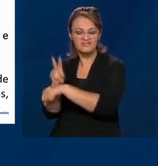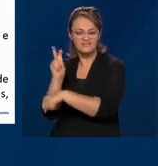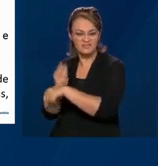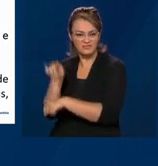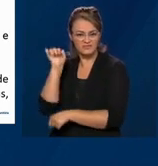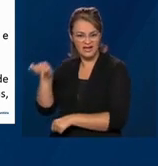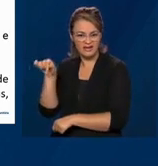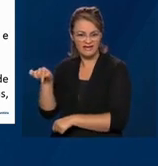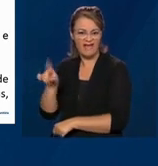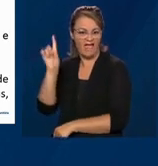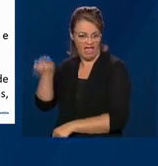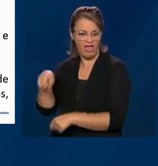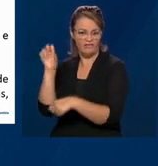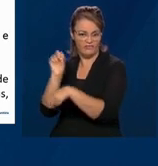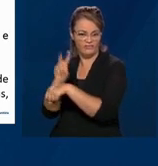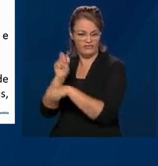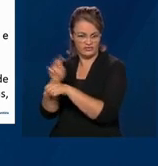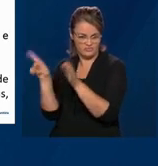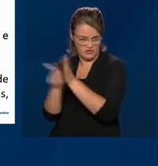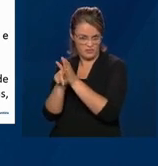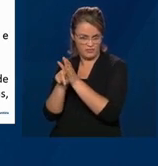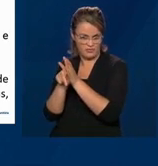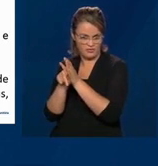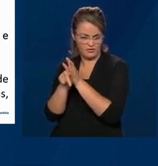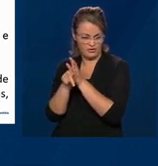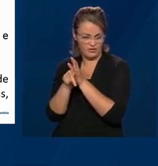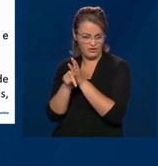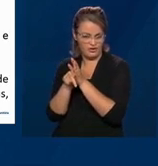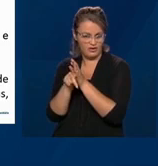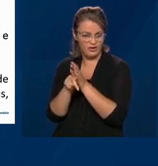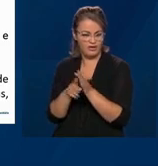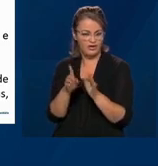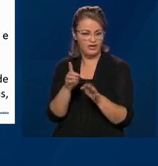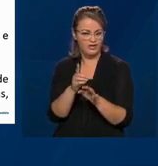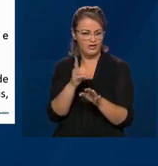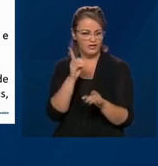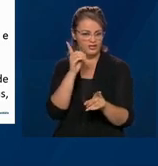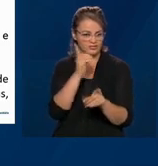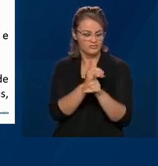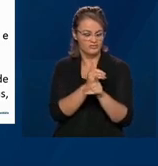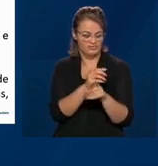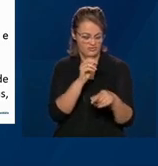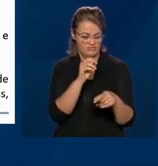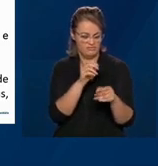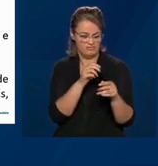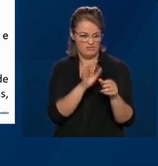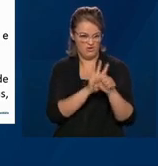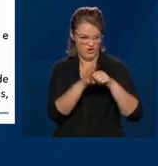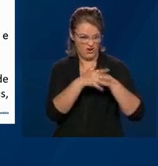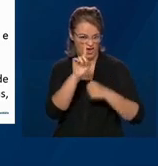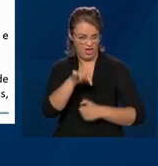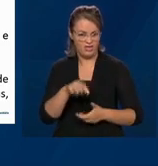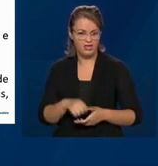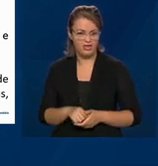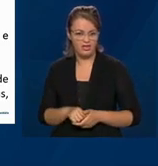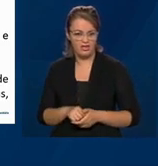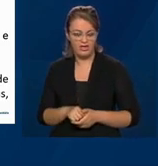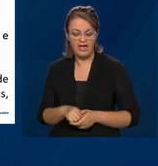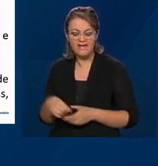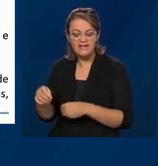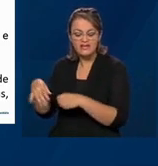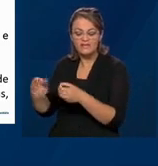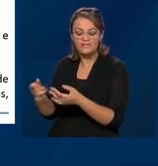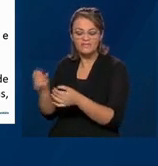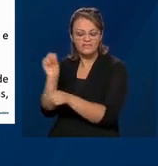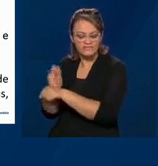semente é o vírus que é mais próximo do genoma do SARS-CoV-2, a quantidade desse